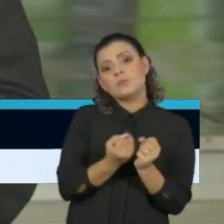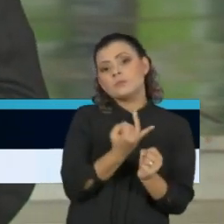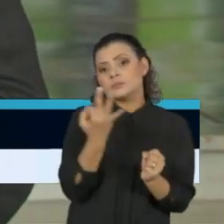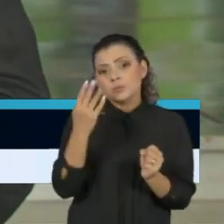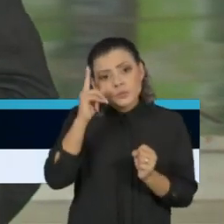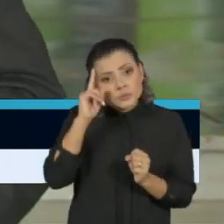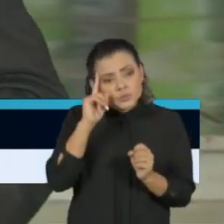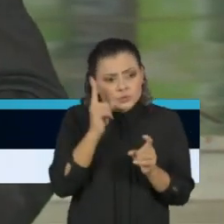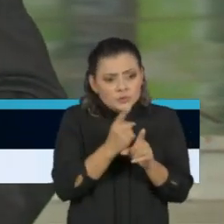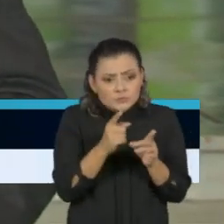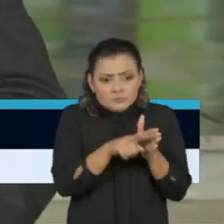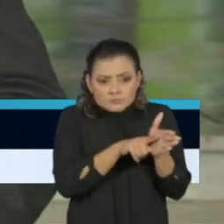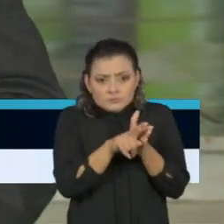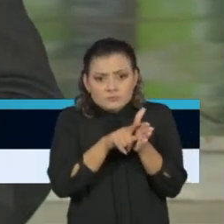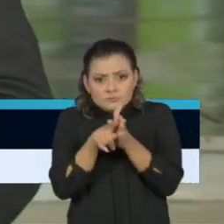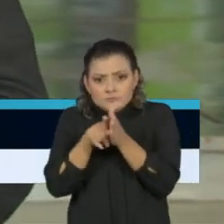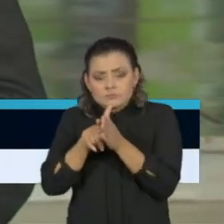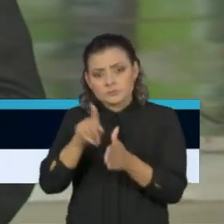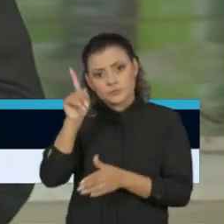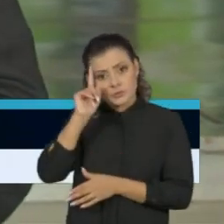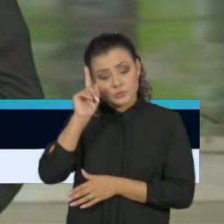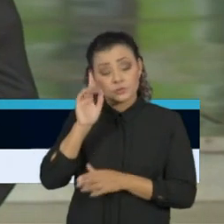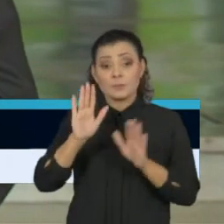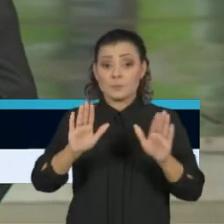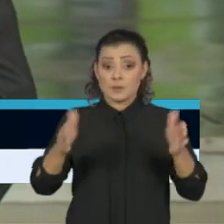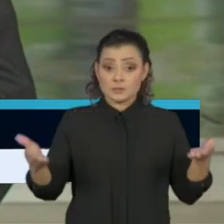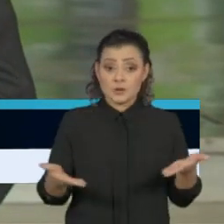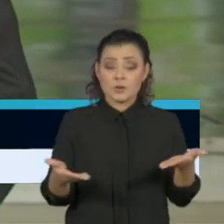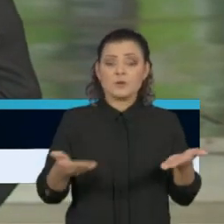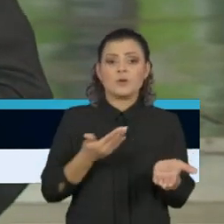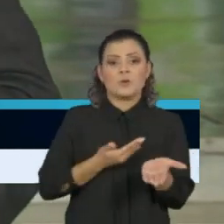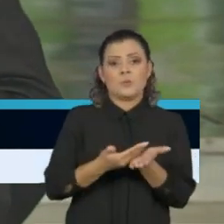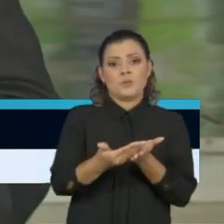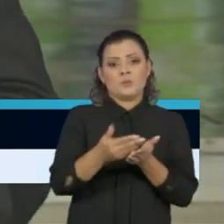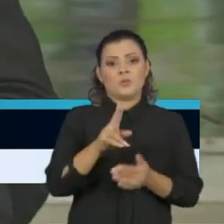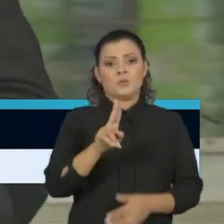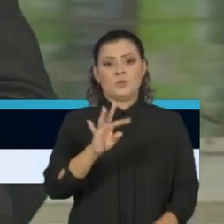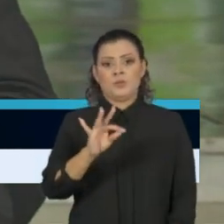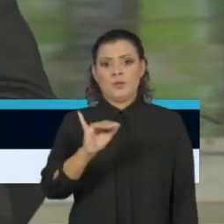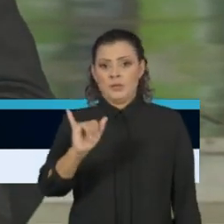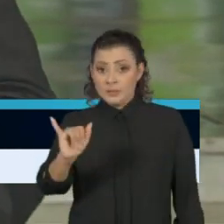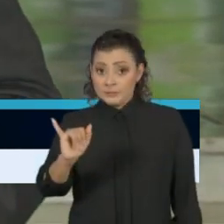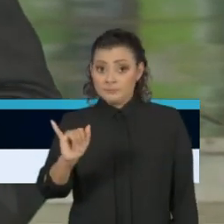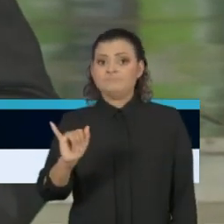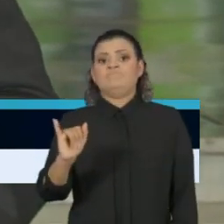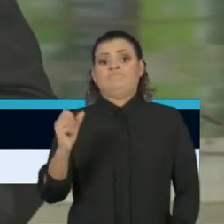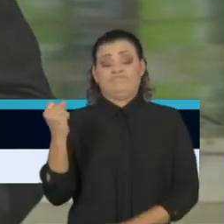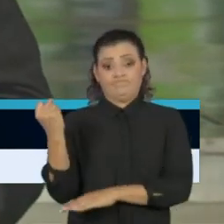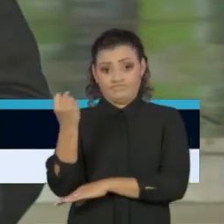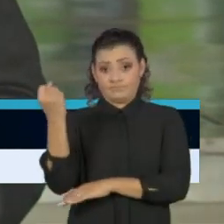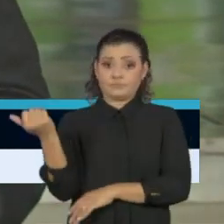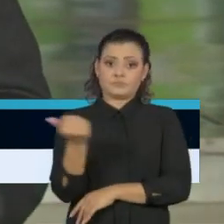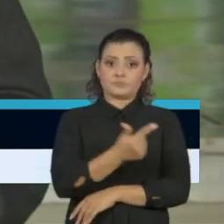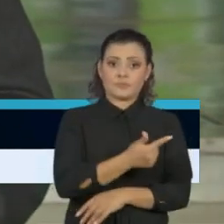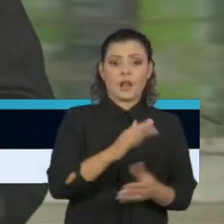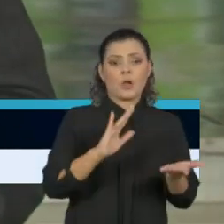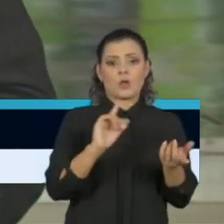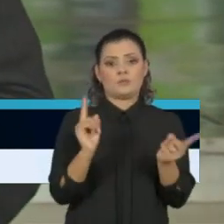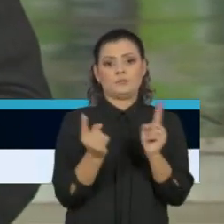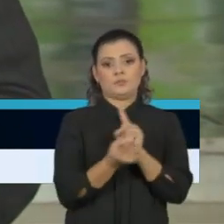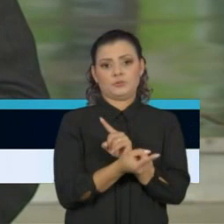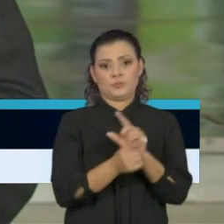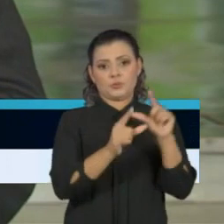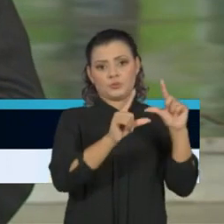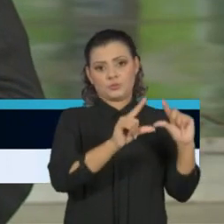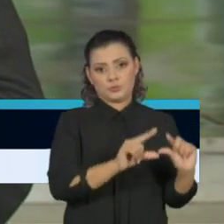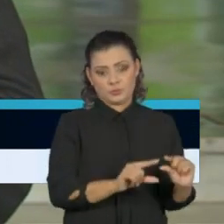levantamento. E nós começamos mais com casos de UTI do que de enfermaria. Agora inverteu um pouco. Então